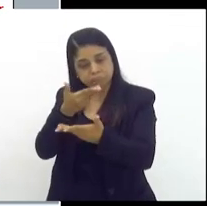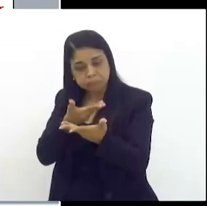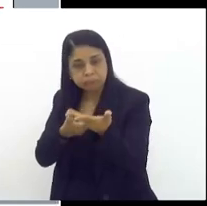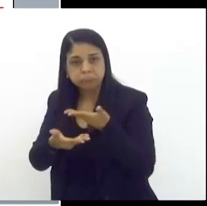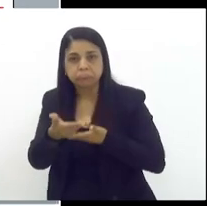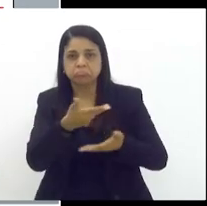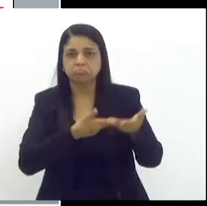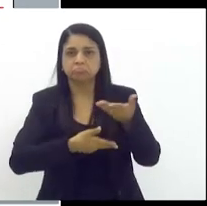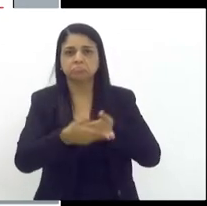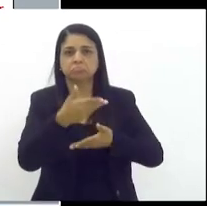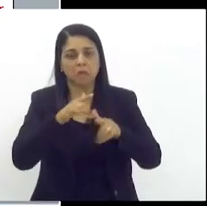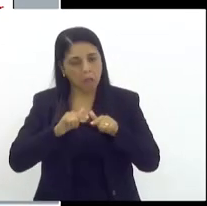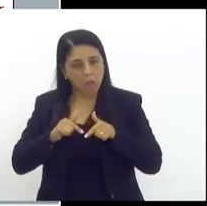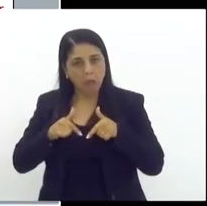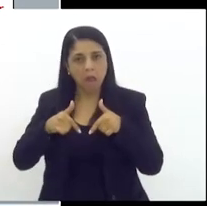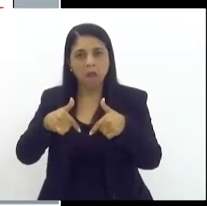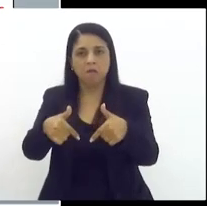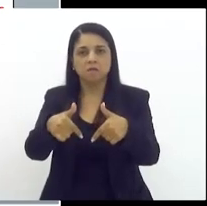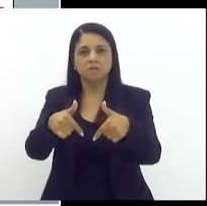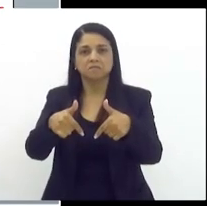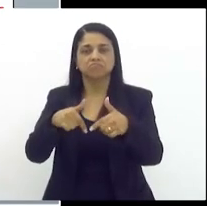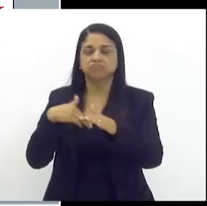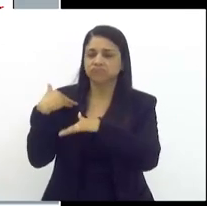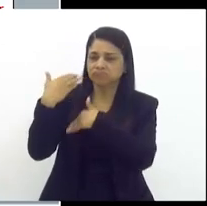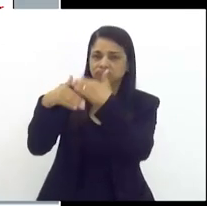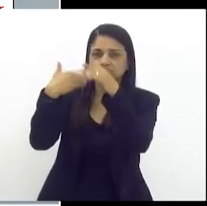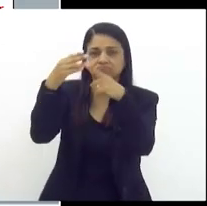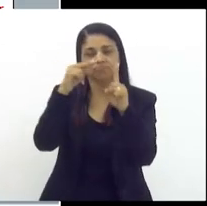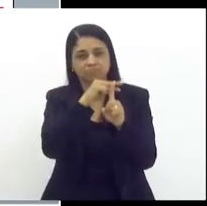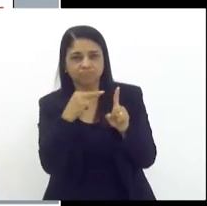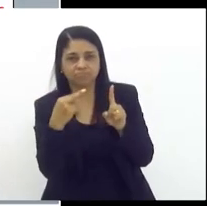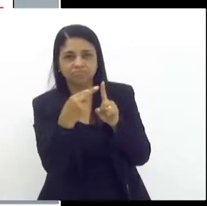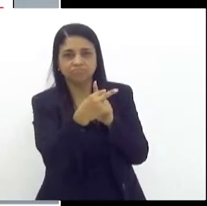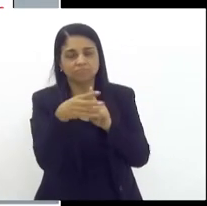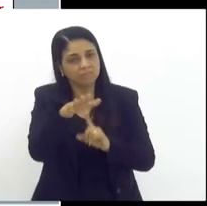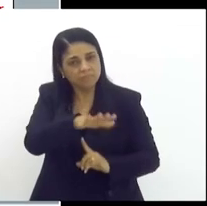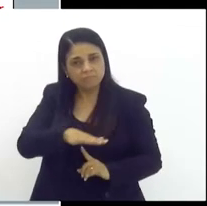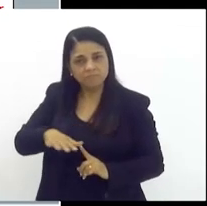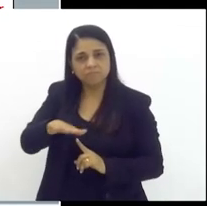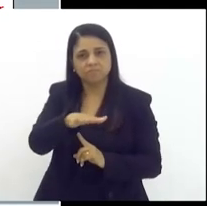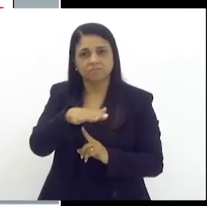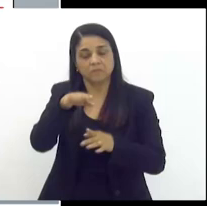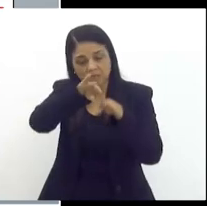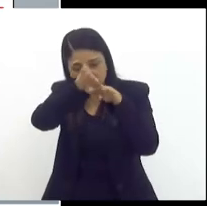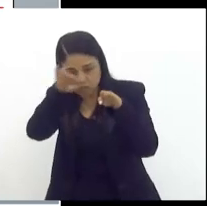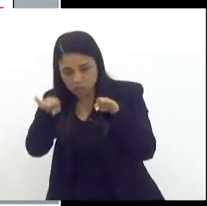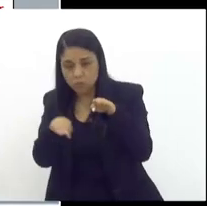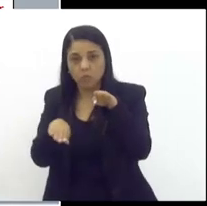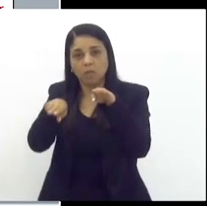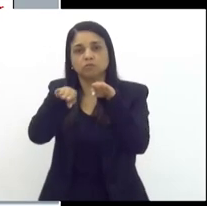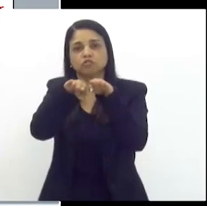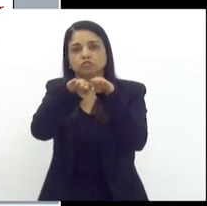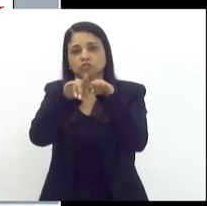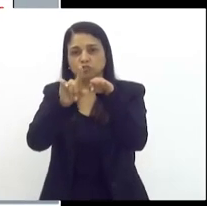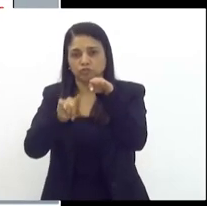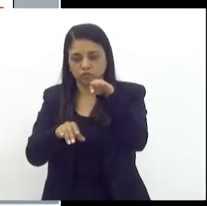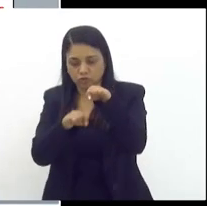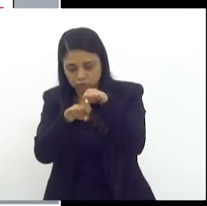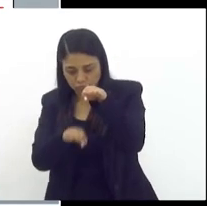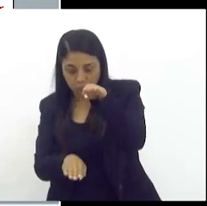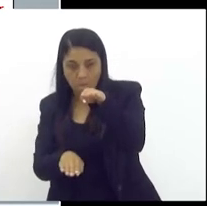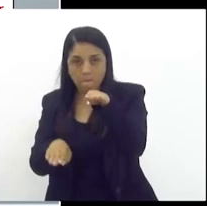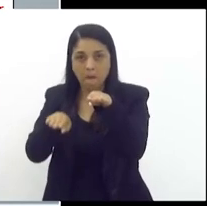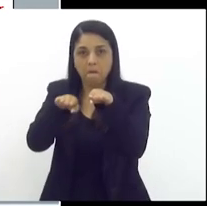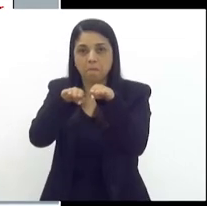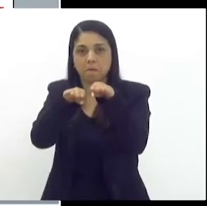sua ação visando o desenvolvimento Regional e a redução de desigualdade para fazer o